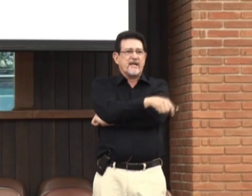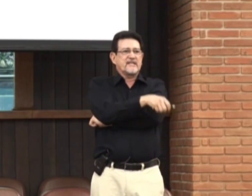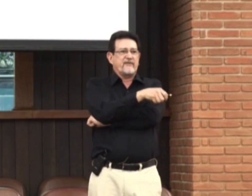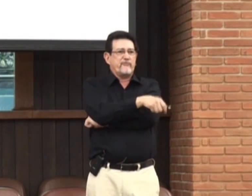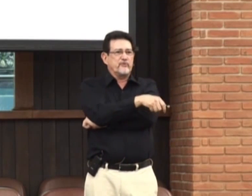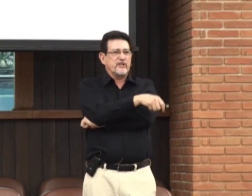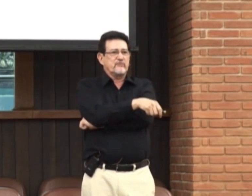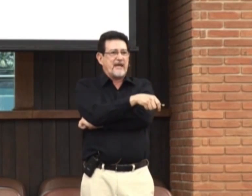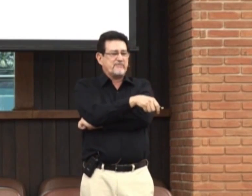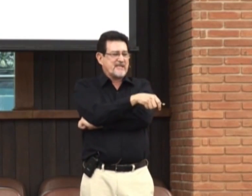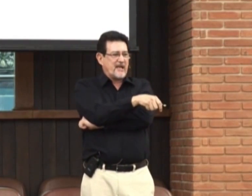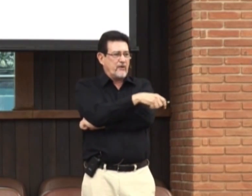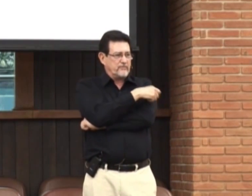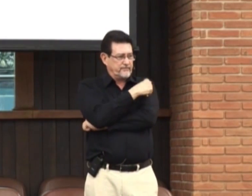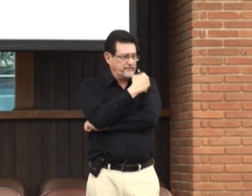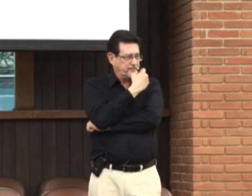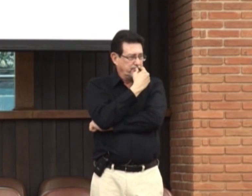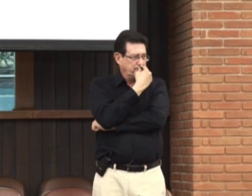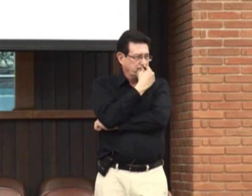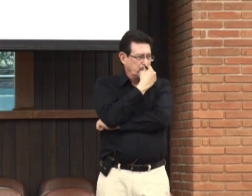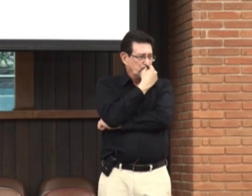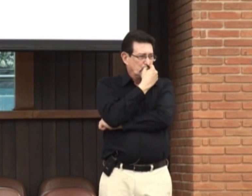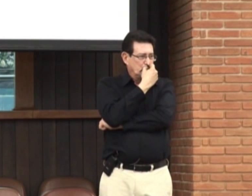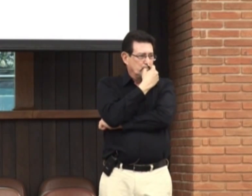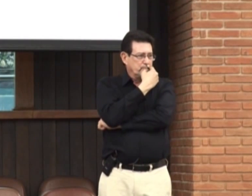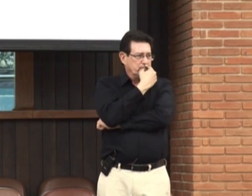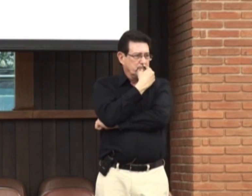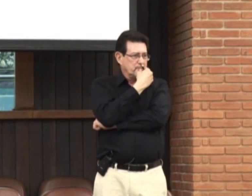No dia que ele estava fugindo de Absalão.